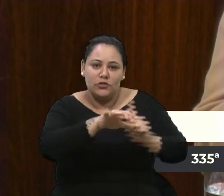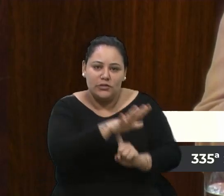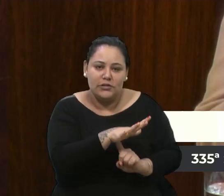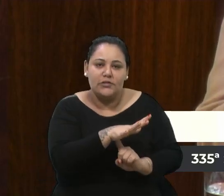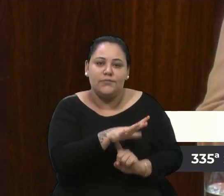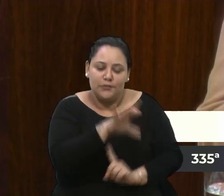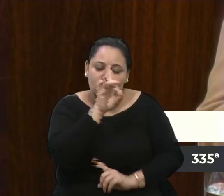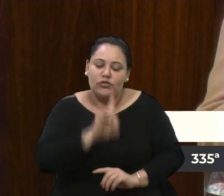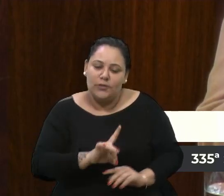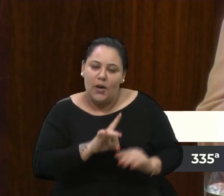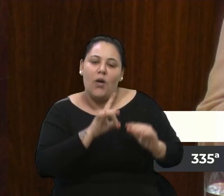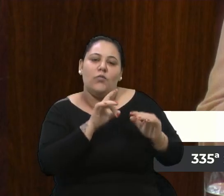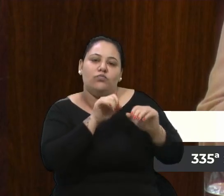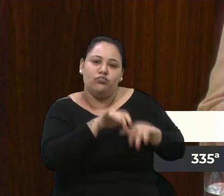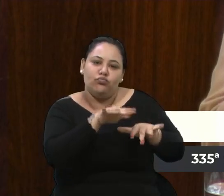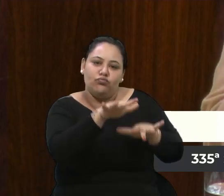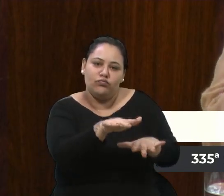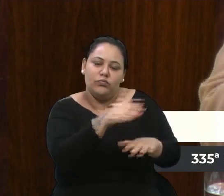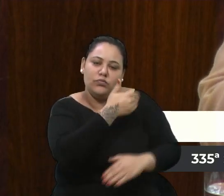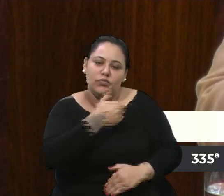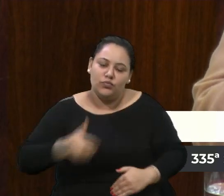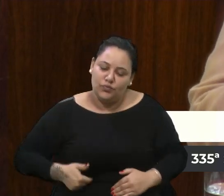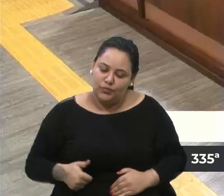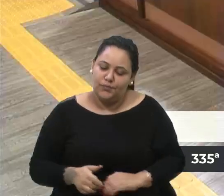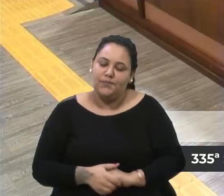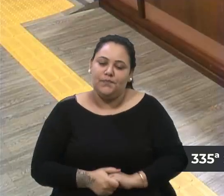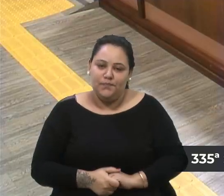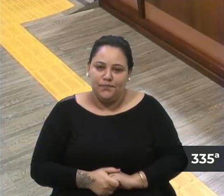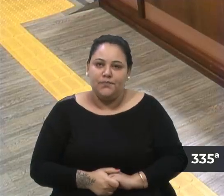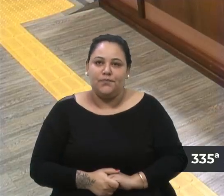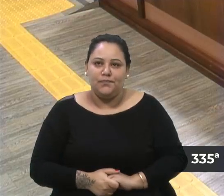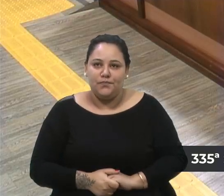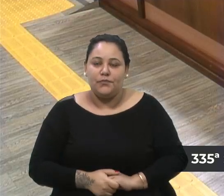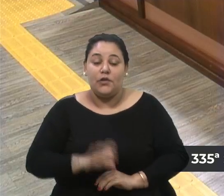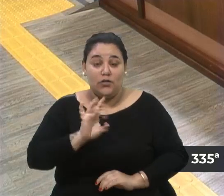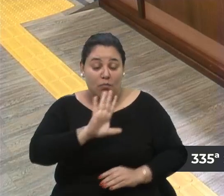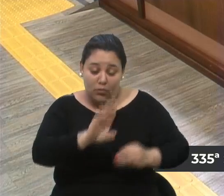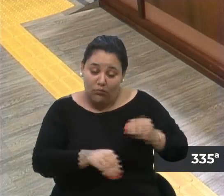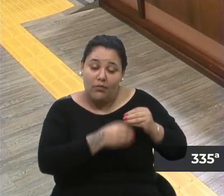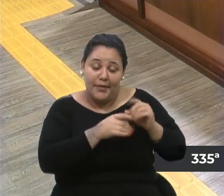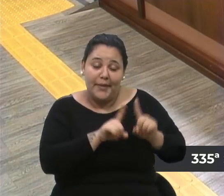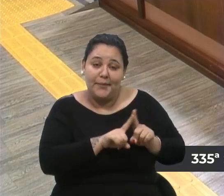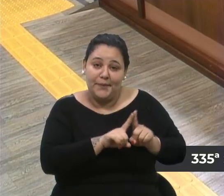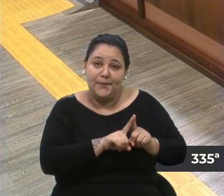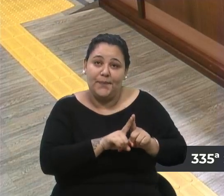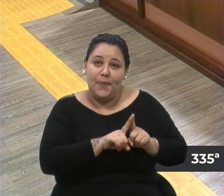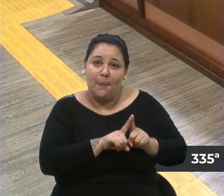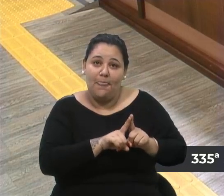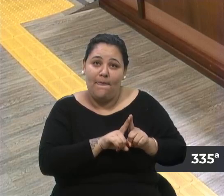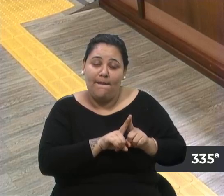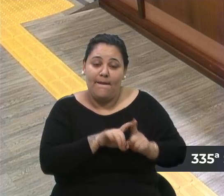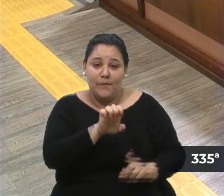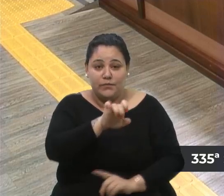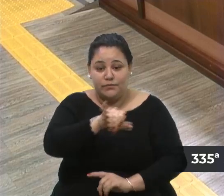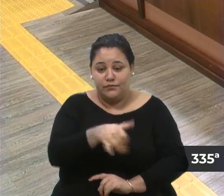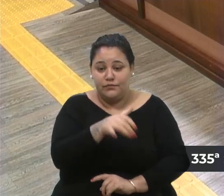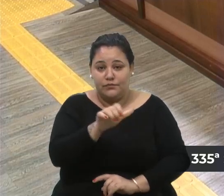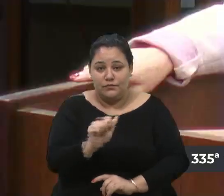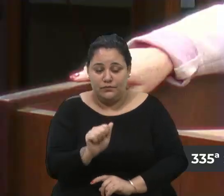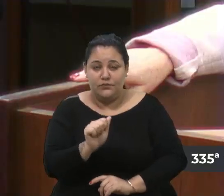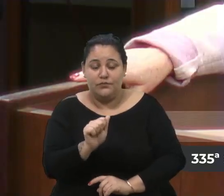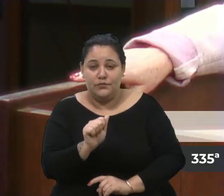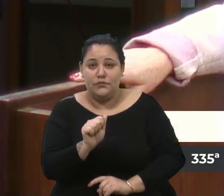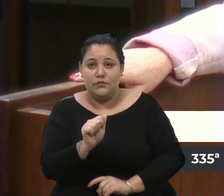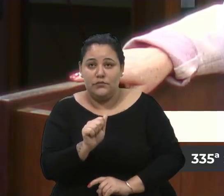direito do transporte público, vereadora. Só para complementar, a EJA, nós em breve vai